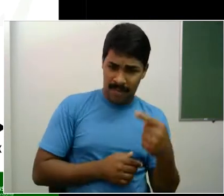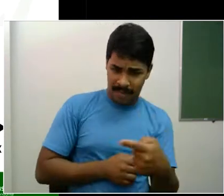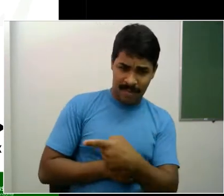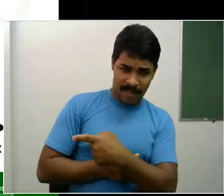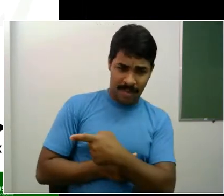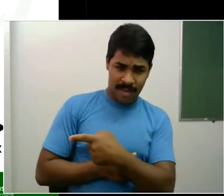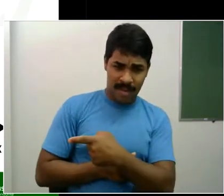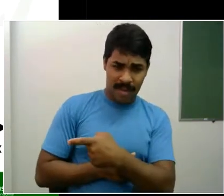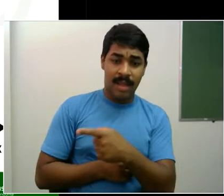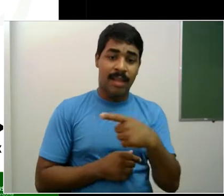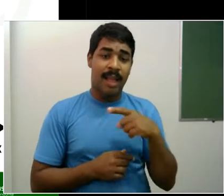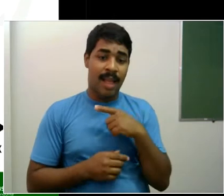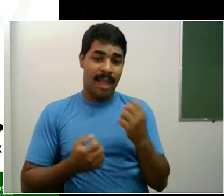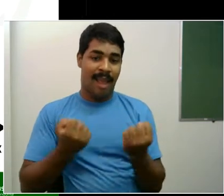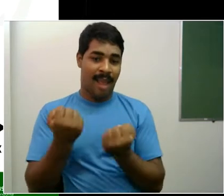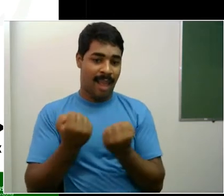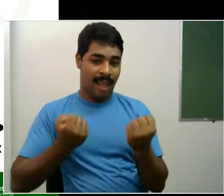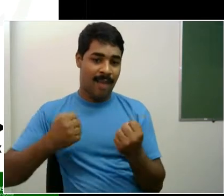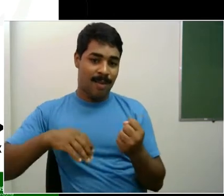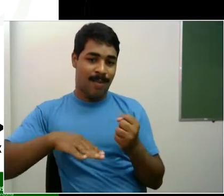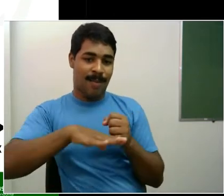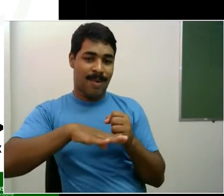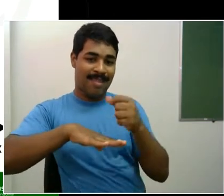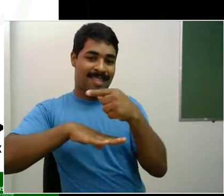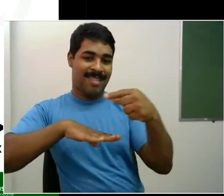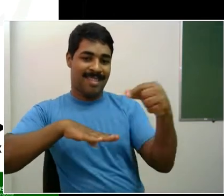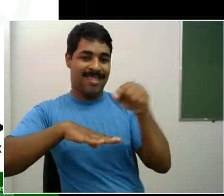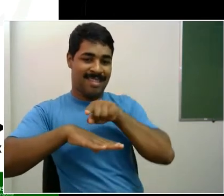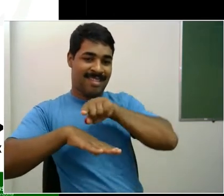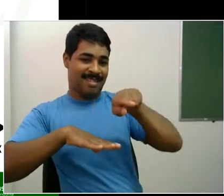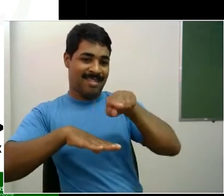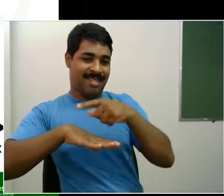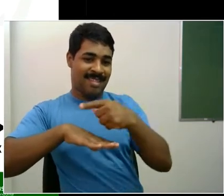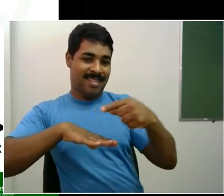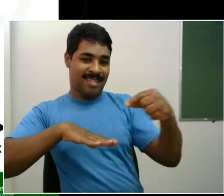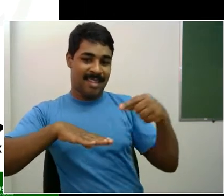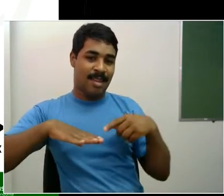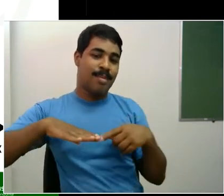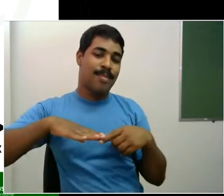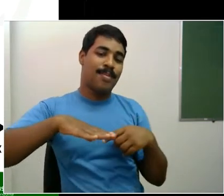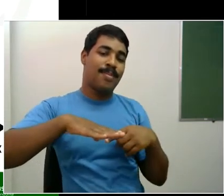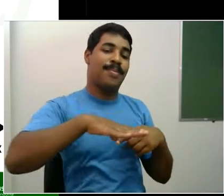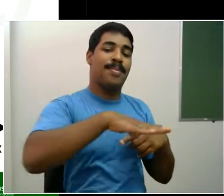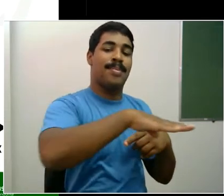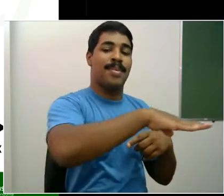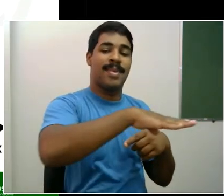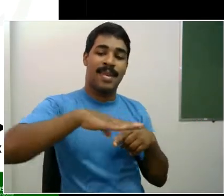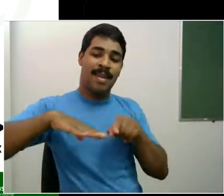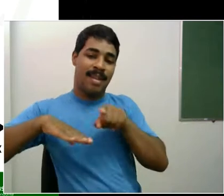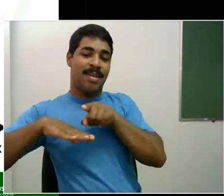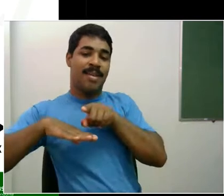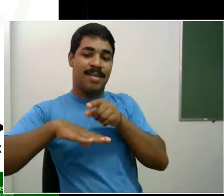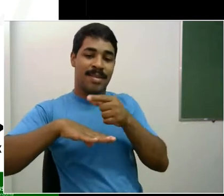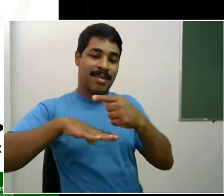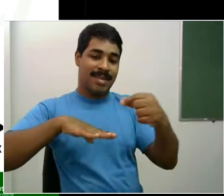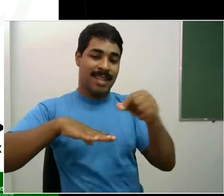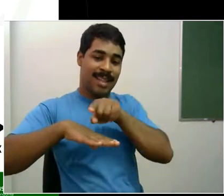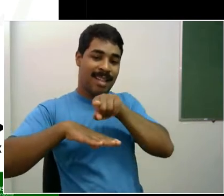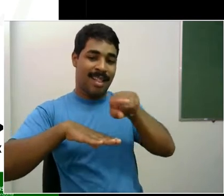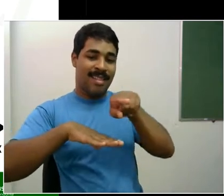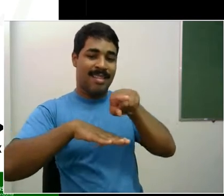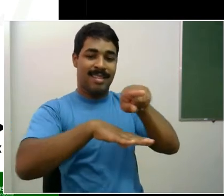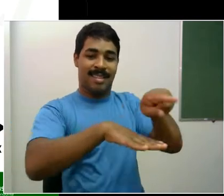temos a seta, né, que representa o módulo da velocidade escalar. Vocês podem ver que ela tem o mesmo tamanho e aqui em cima o